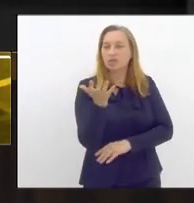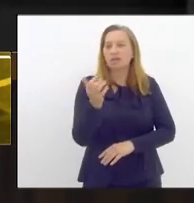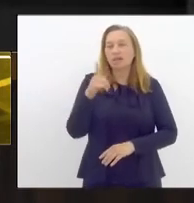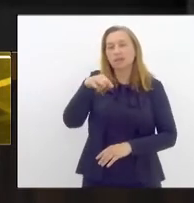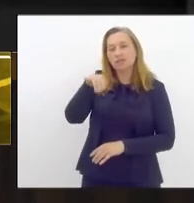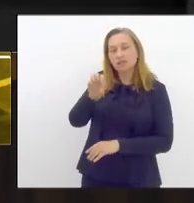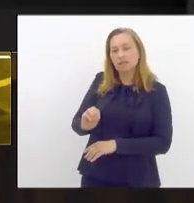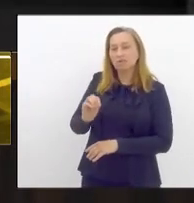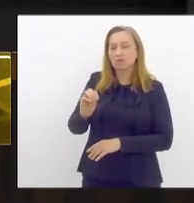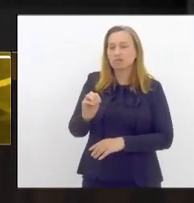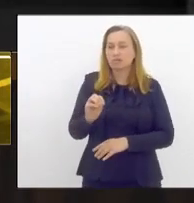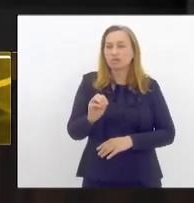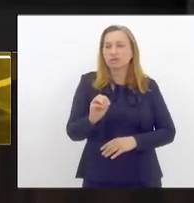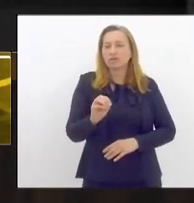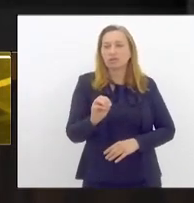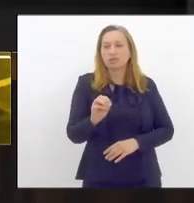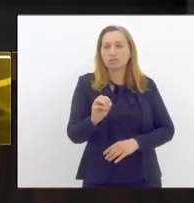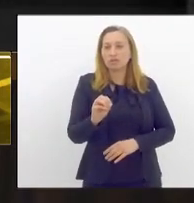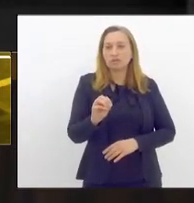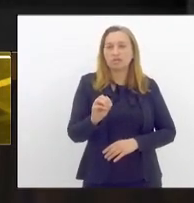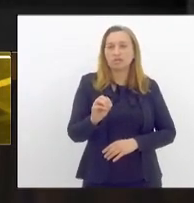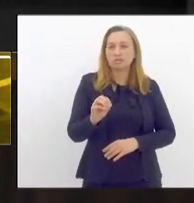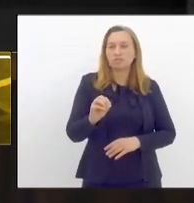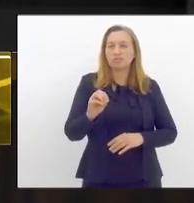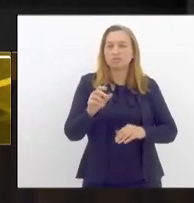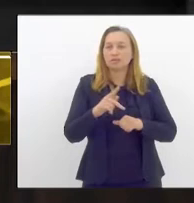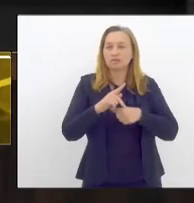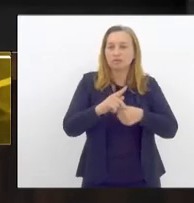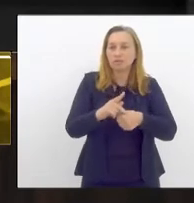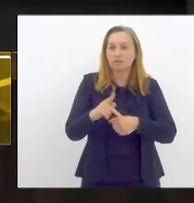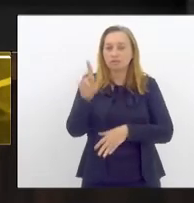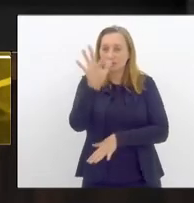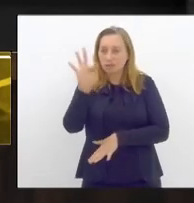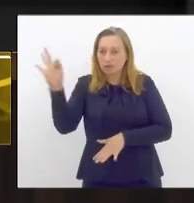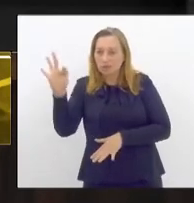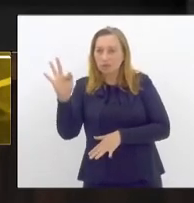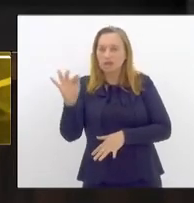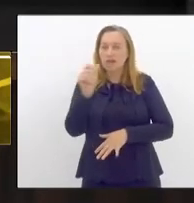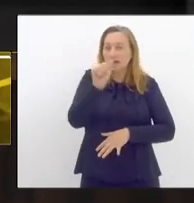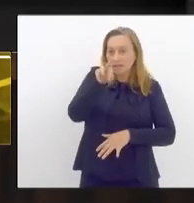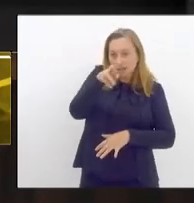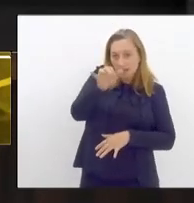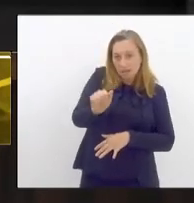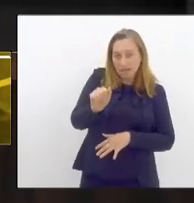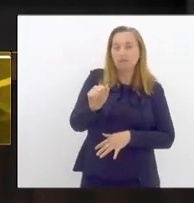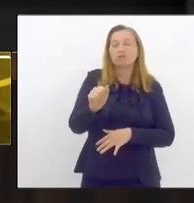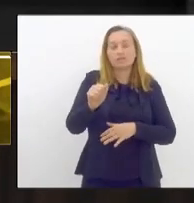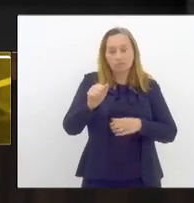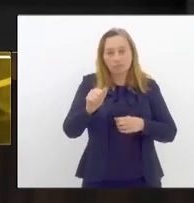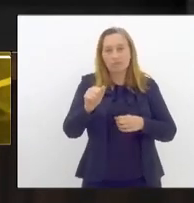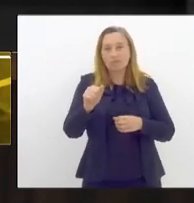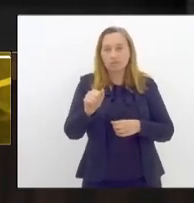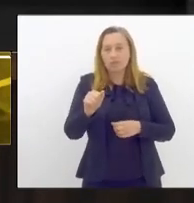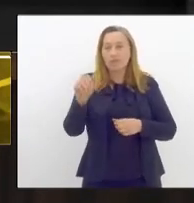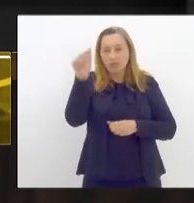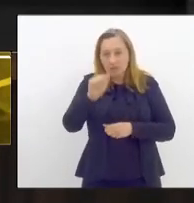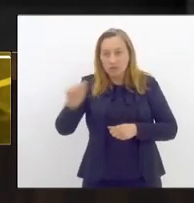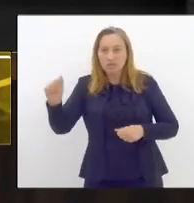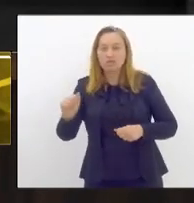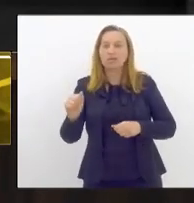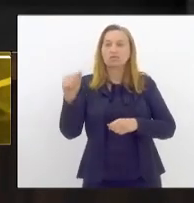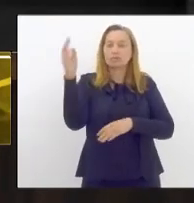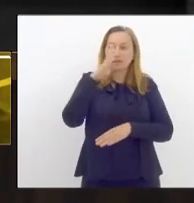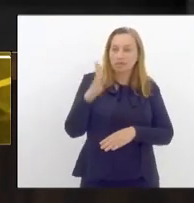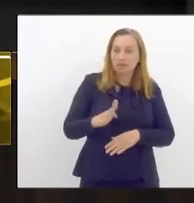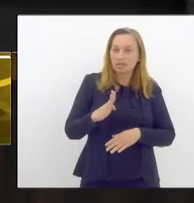Barros procurador federal de Adriana Homem de Melo Presidente da Associação Brasileira de